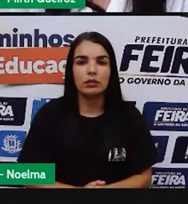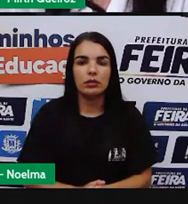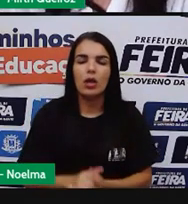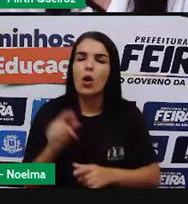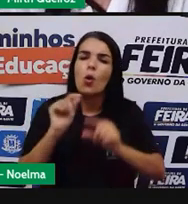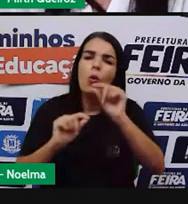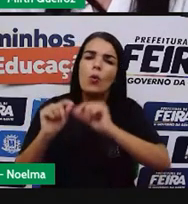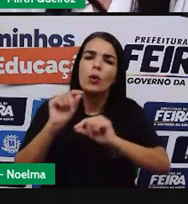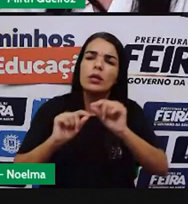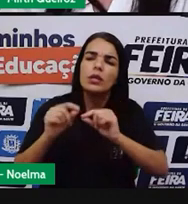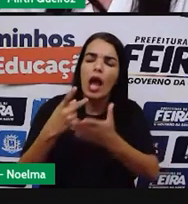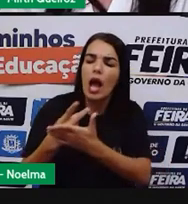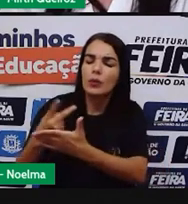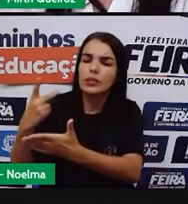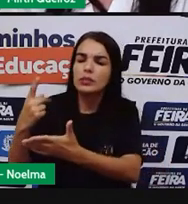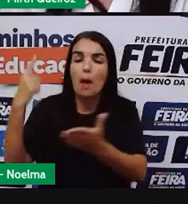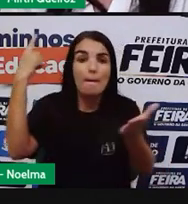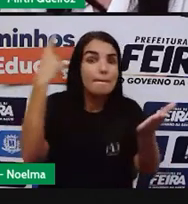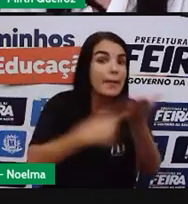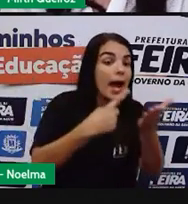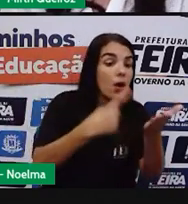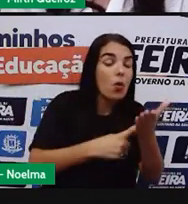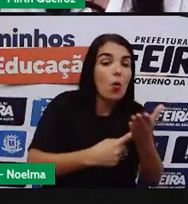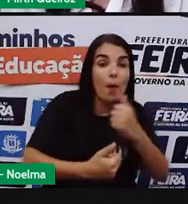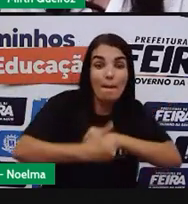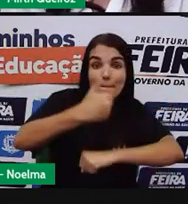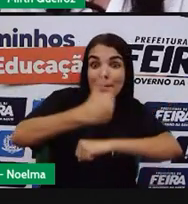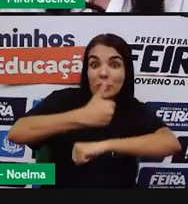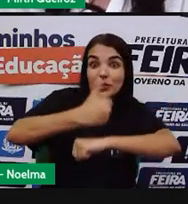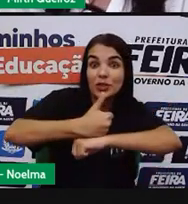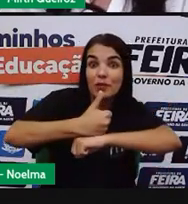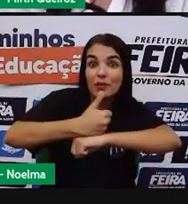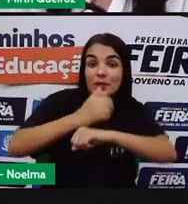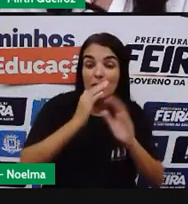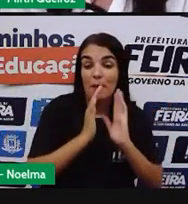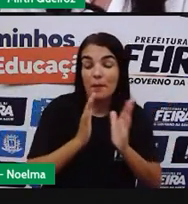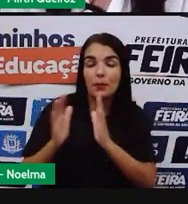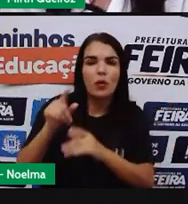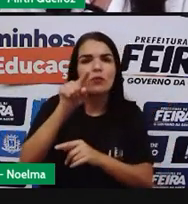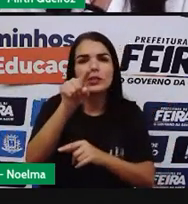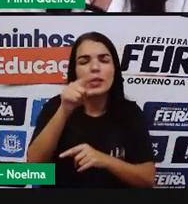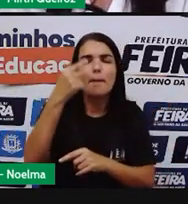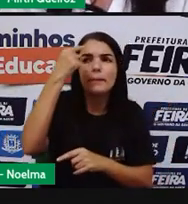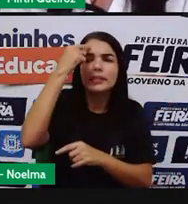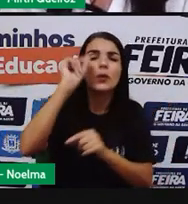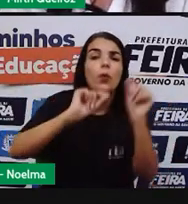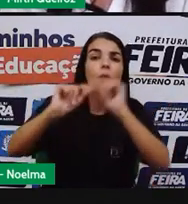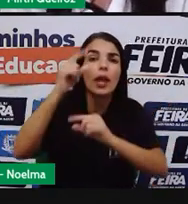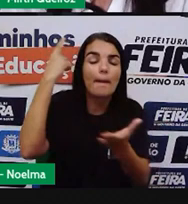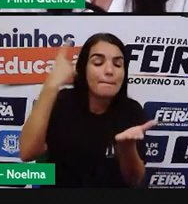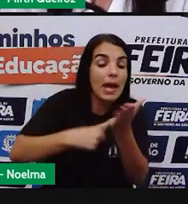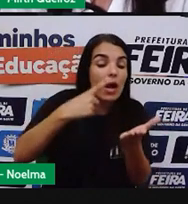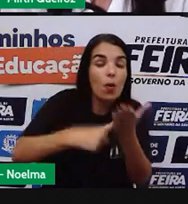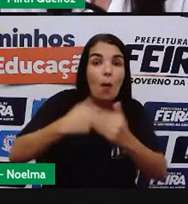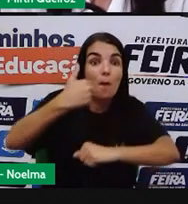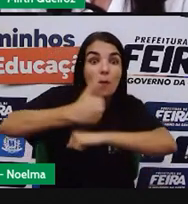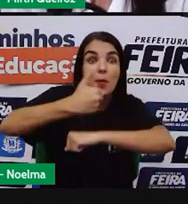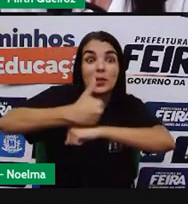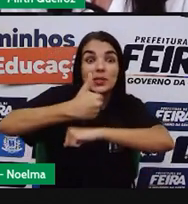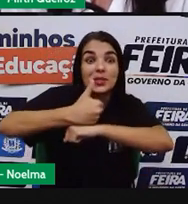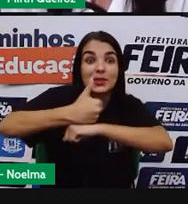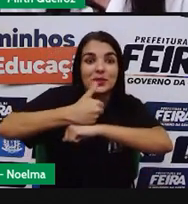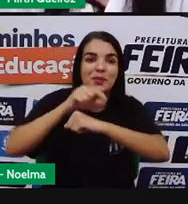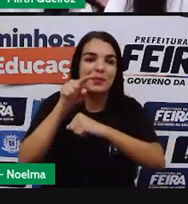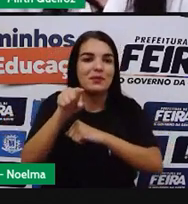Que acontecimentos marcaram você positivamente neste período? Pense aí com vocês, o que, que marcou positivamente esse período